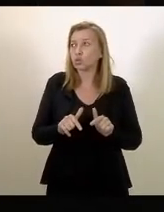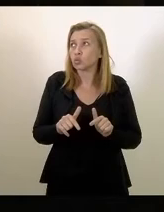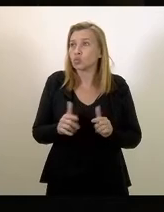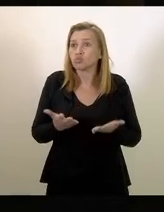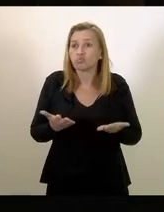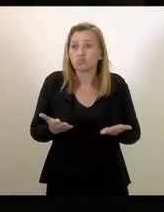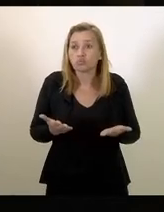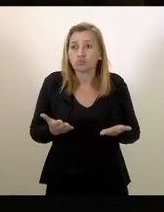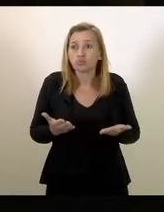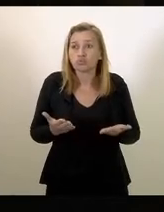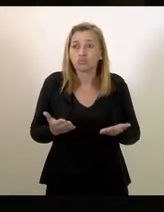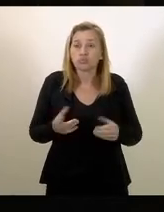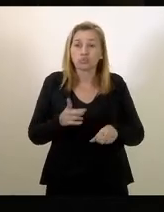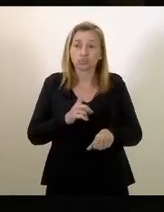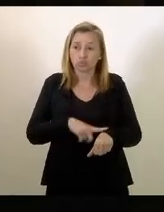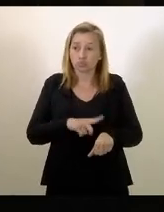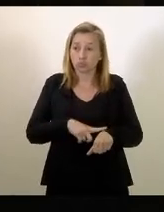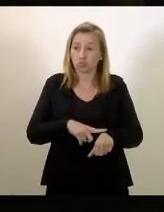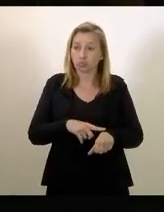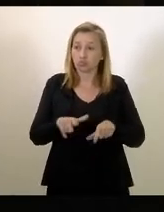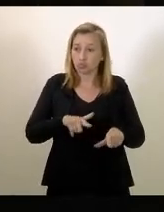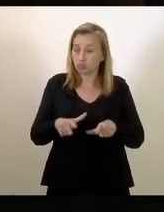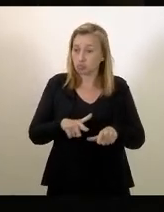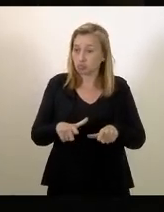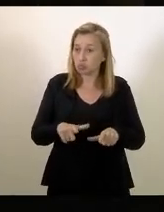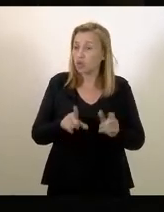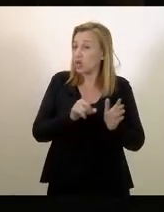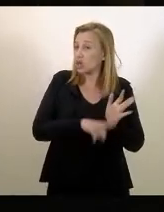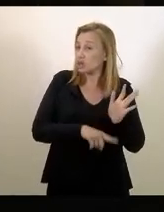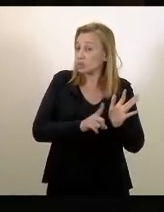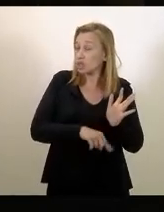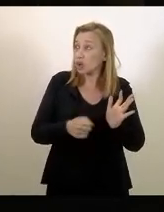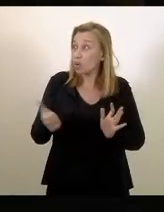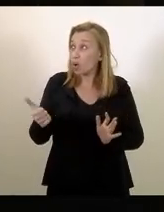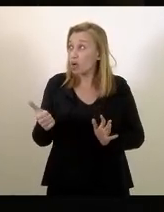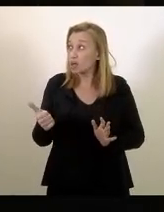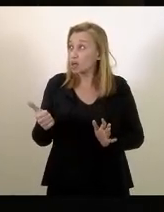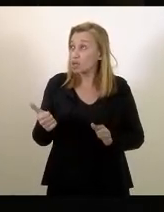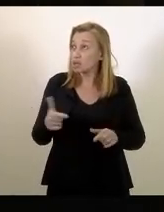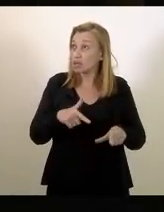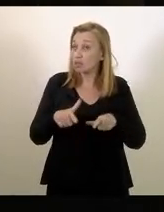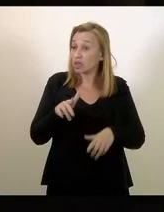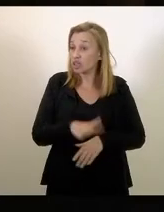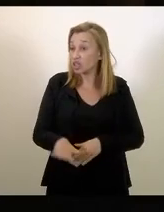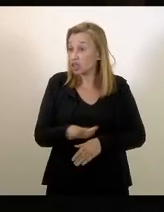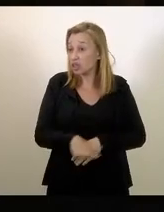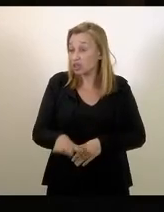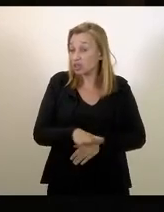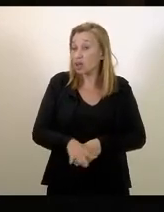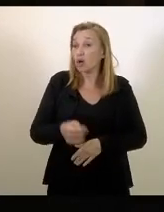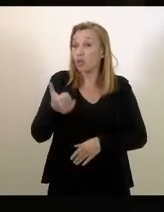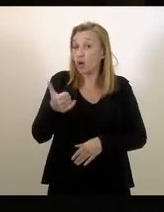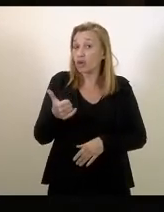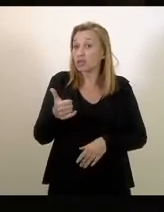na sua carga horária eliminar quase que praticamente o trabalho infantil eliminar quase que praticamente o trabalho